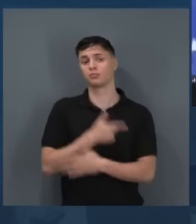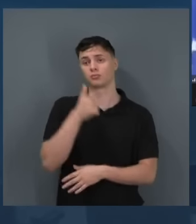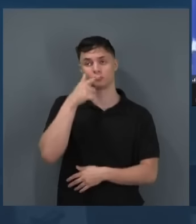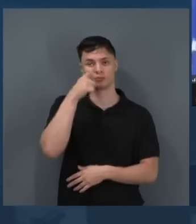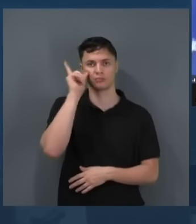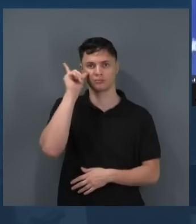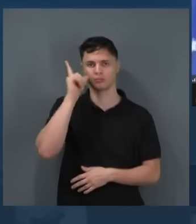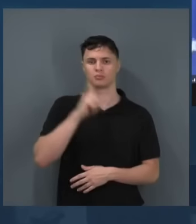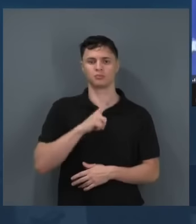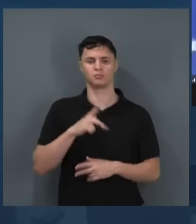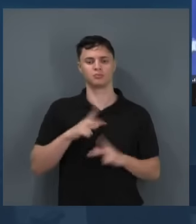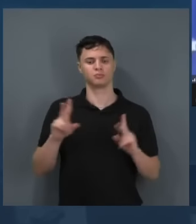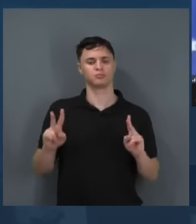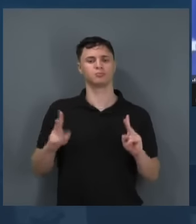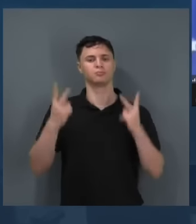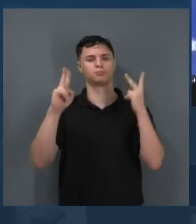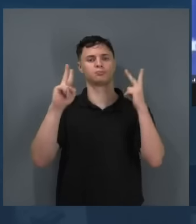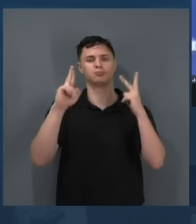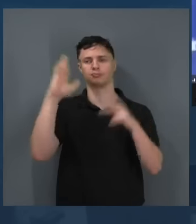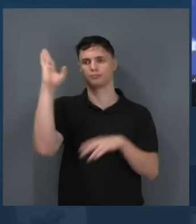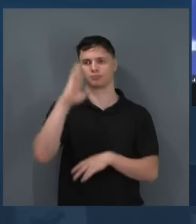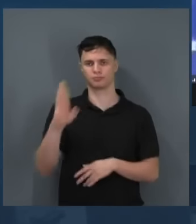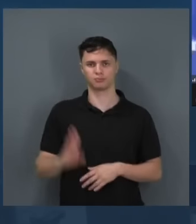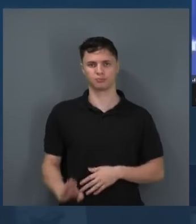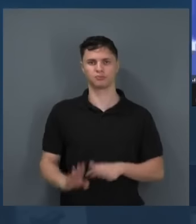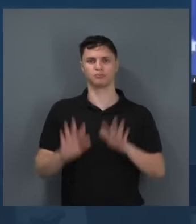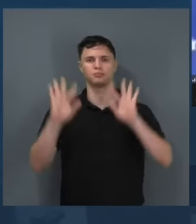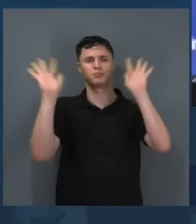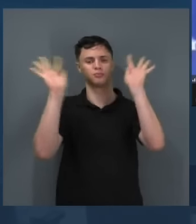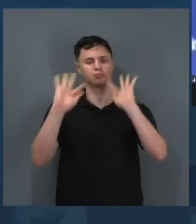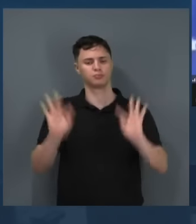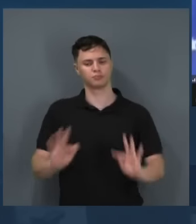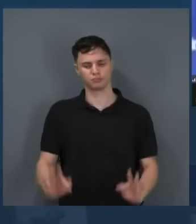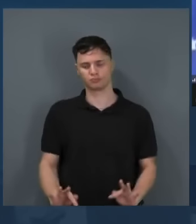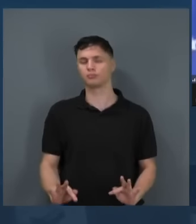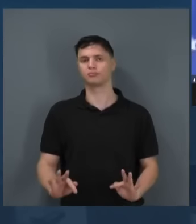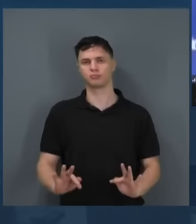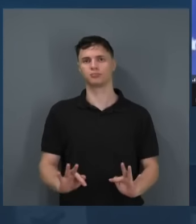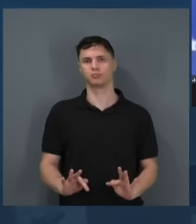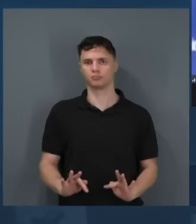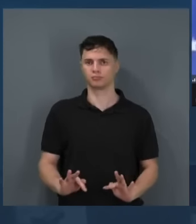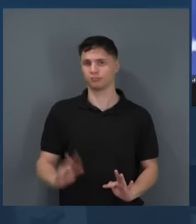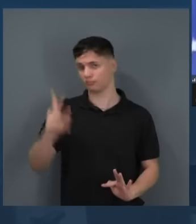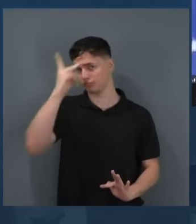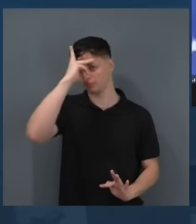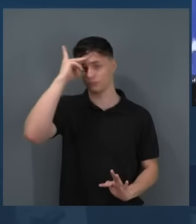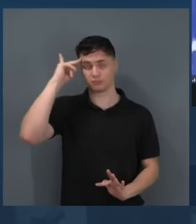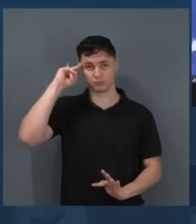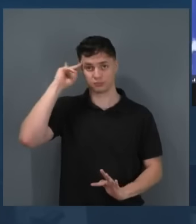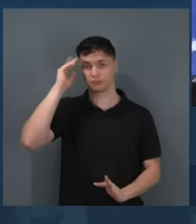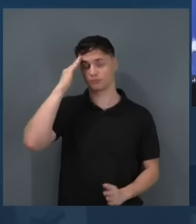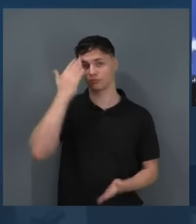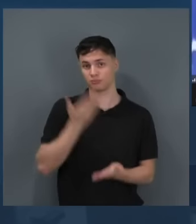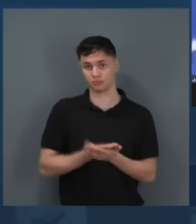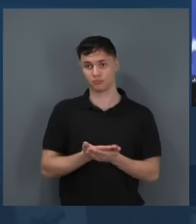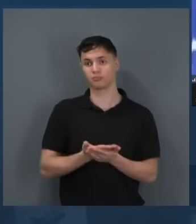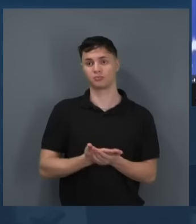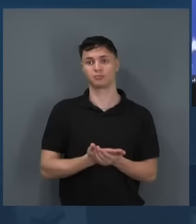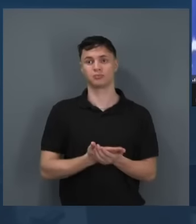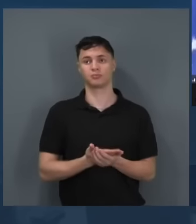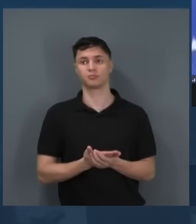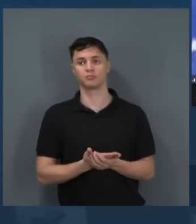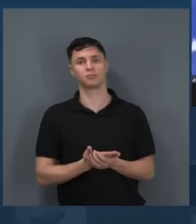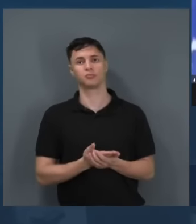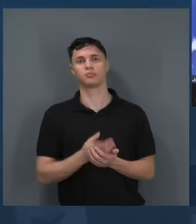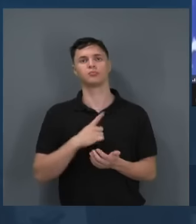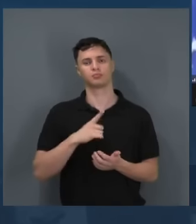da vitória que deixou o Brasil feliz depois de tanto tempo, as pessoas acreditando que vai